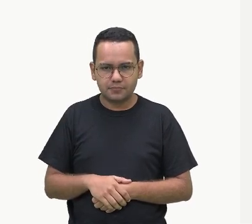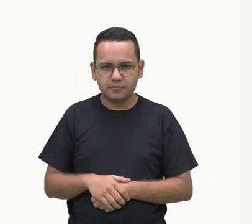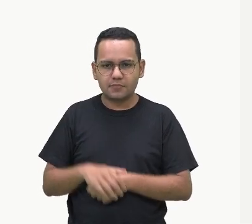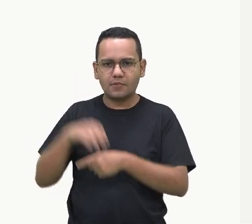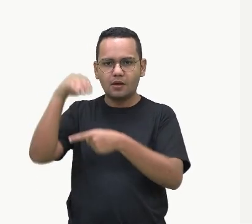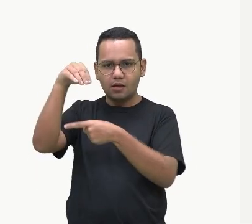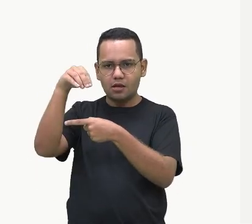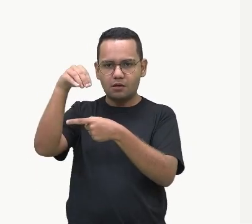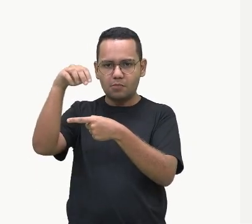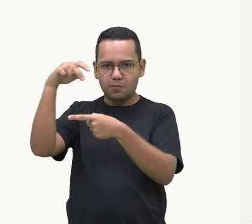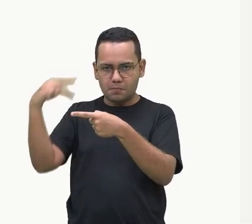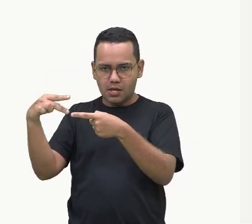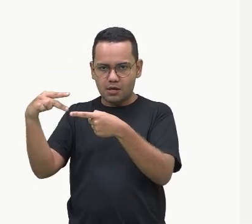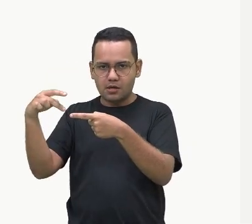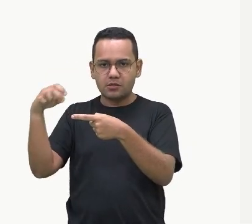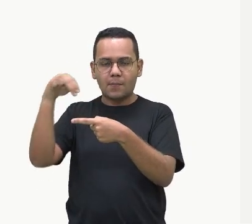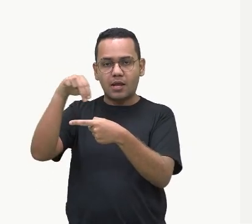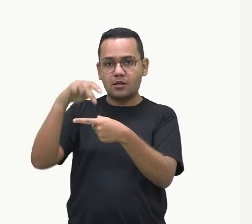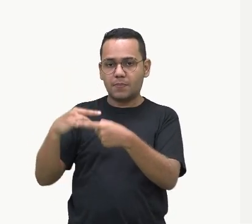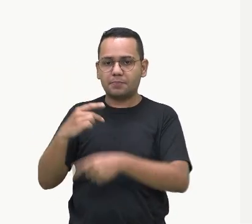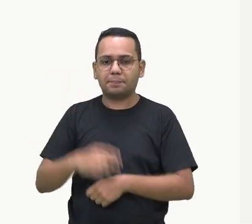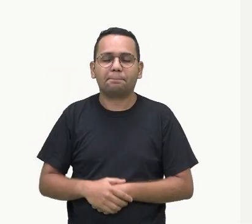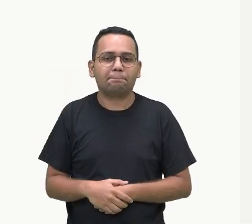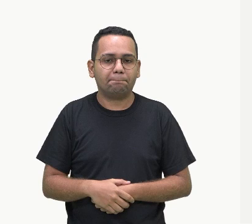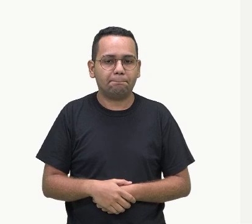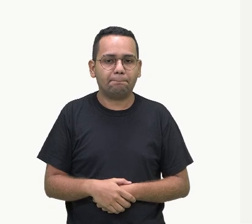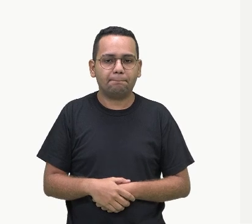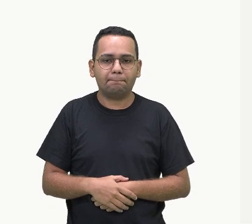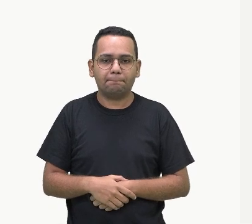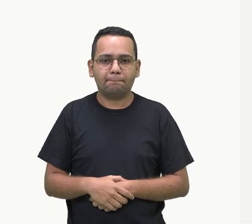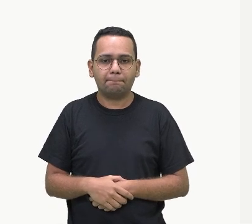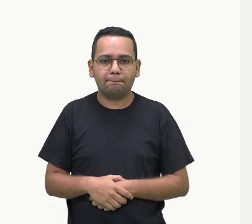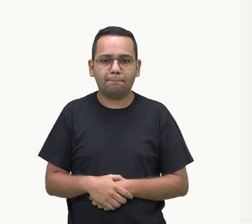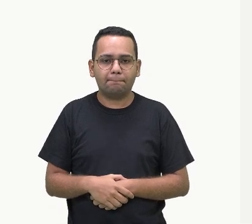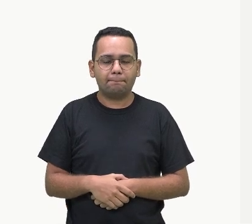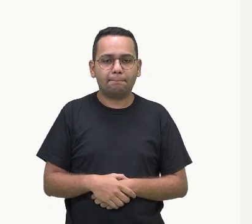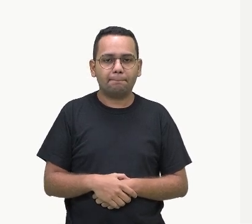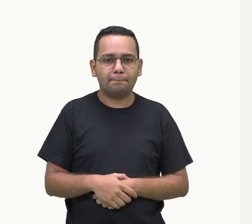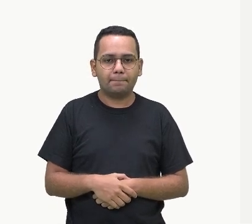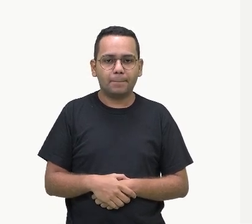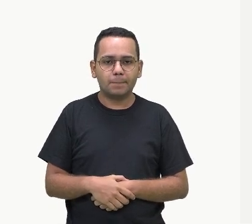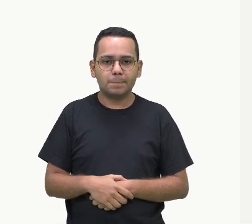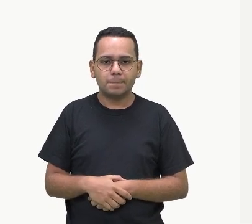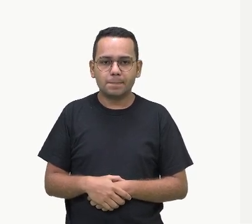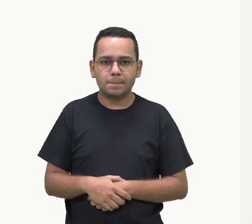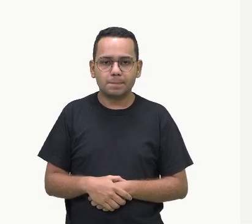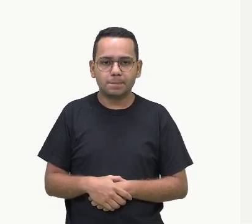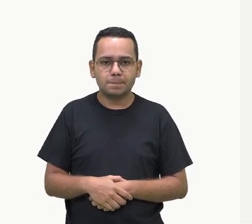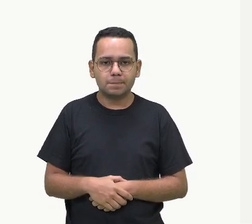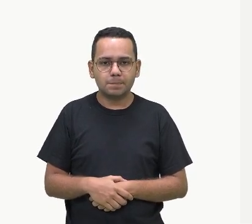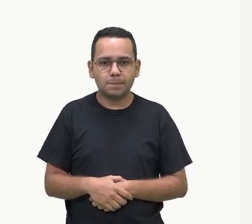MP. Tá bom? Então, só o segundo pedaço